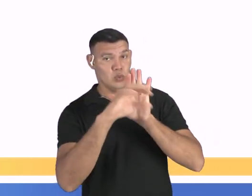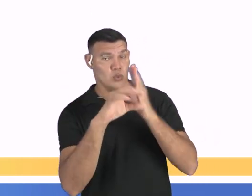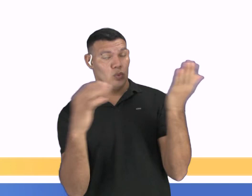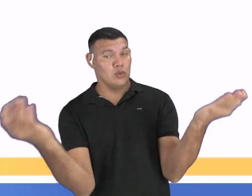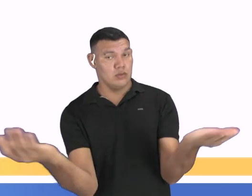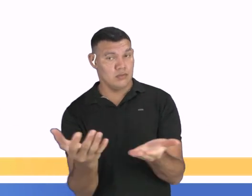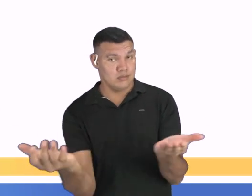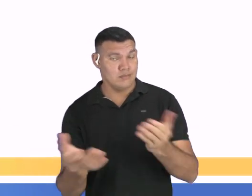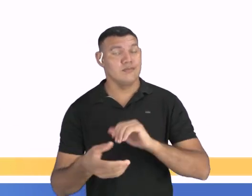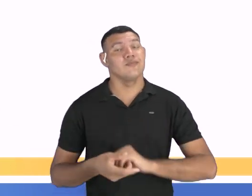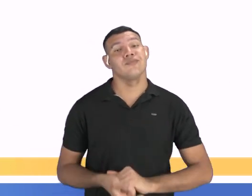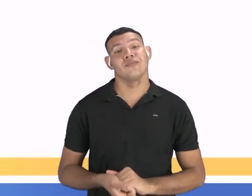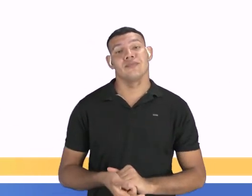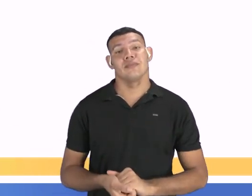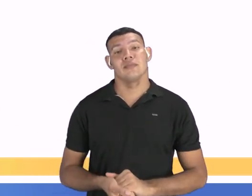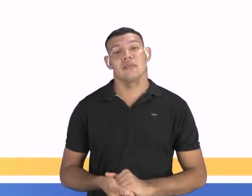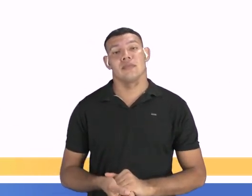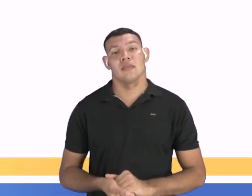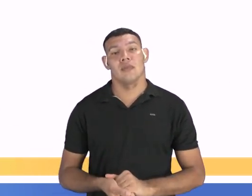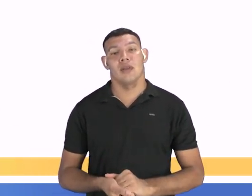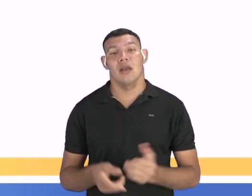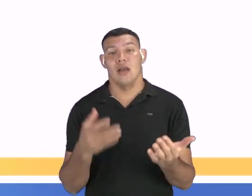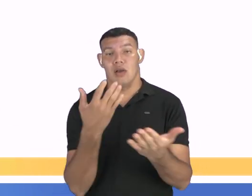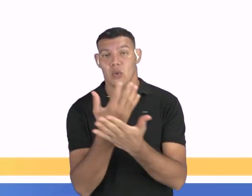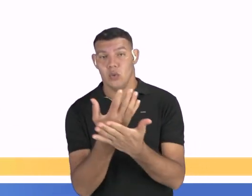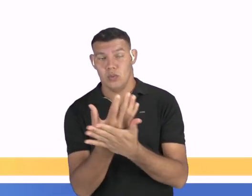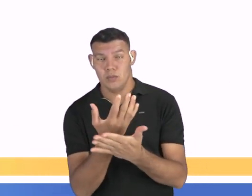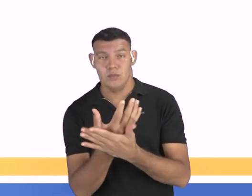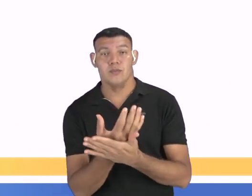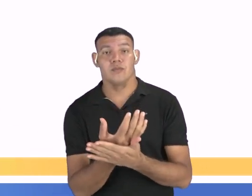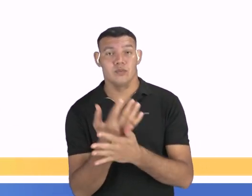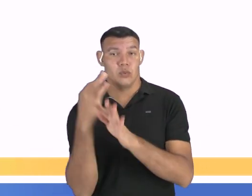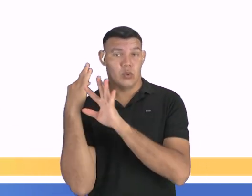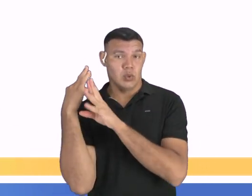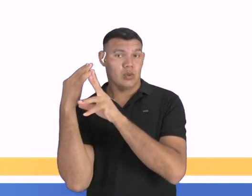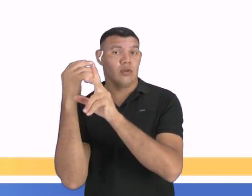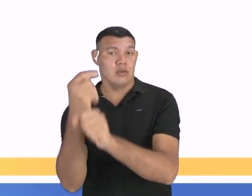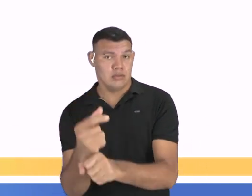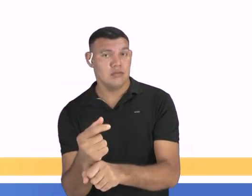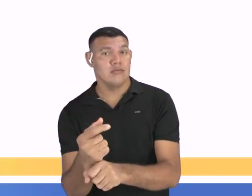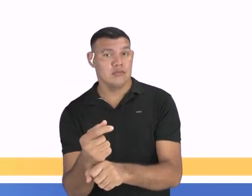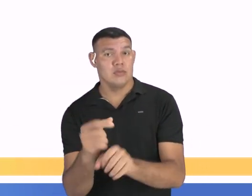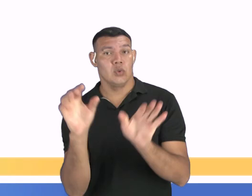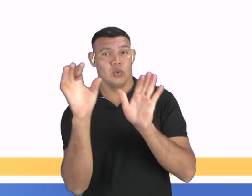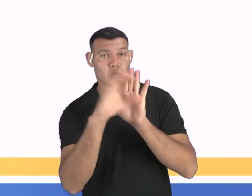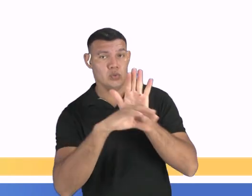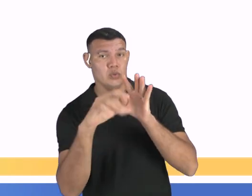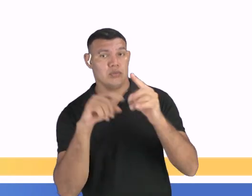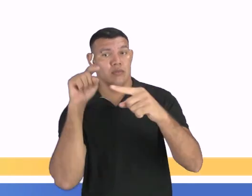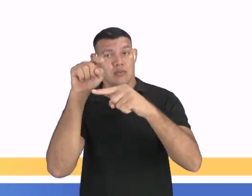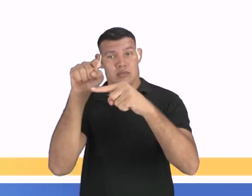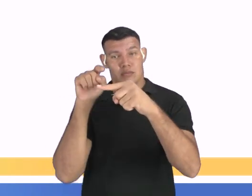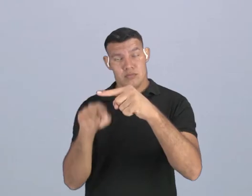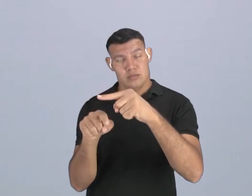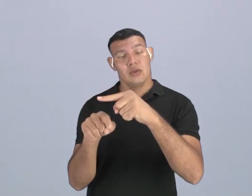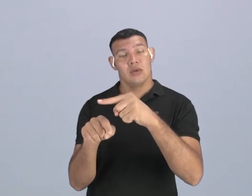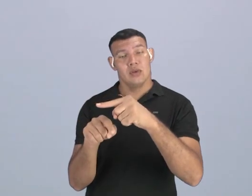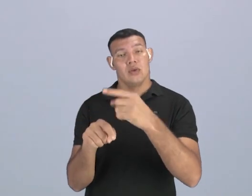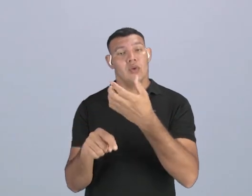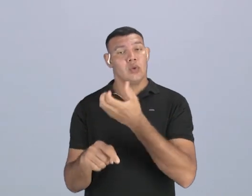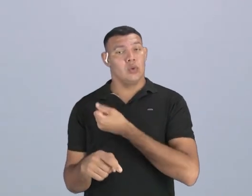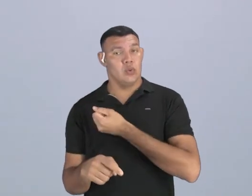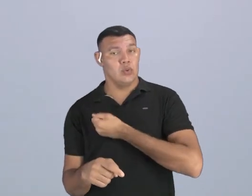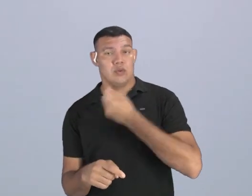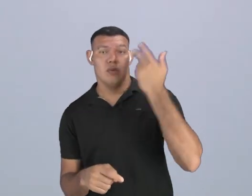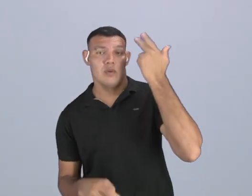de hoje, né? Na aula de hoje nós retomamos então o conteúdo de divisores de um número natural